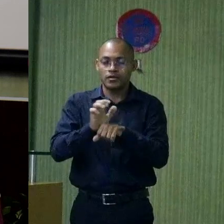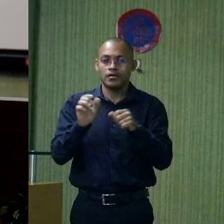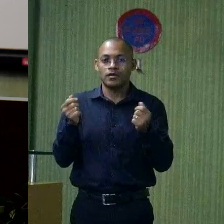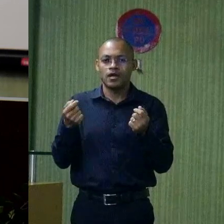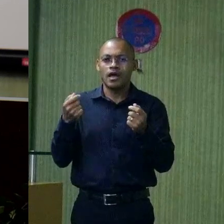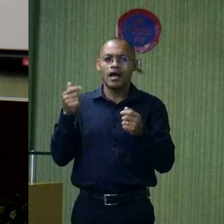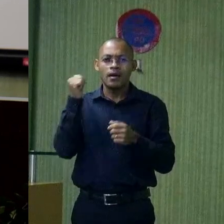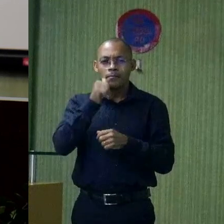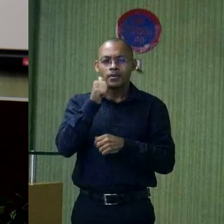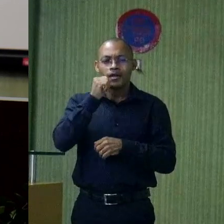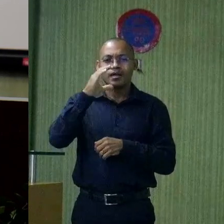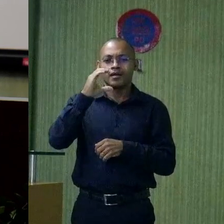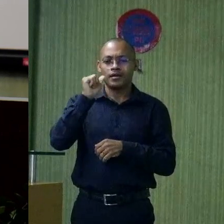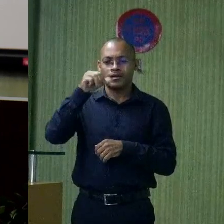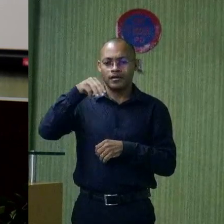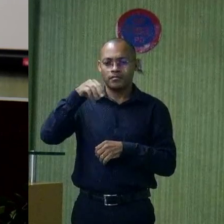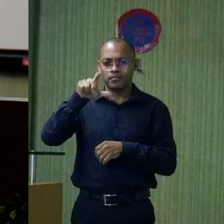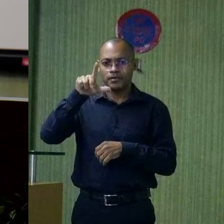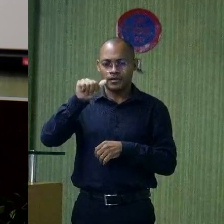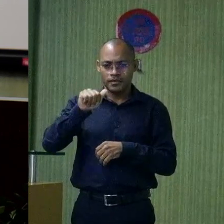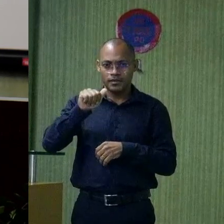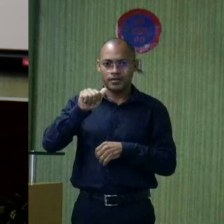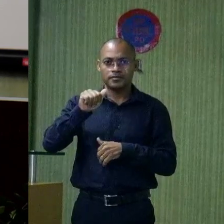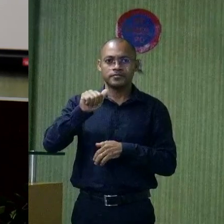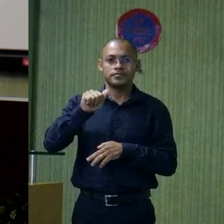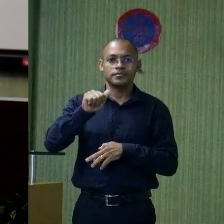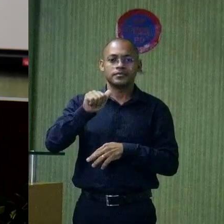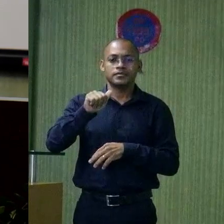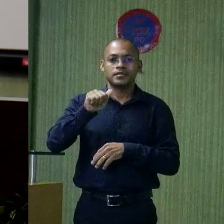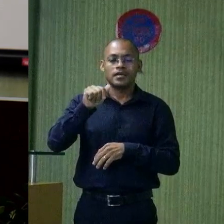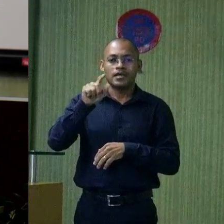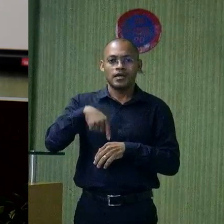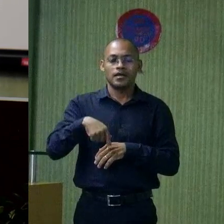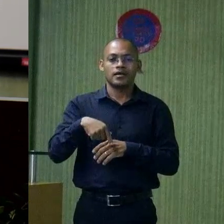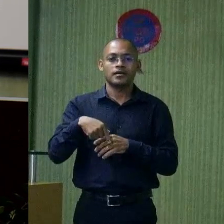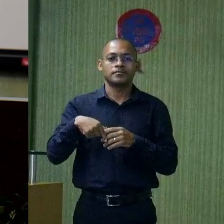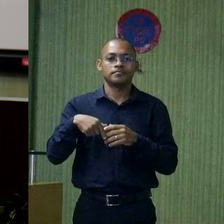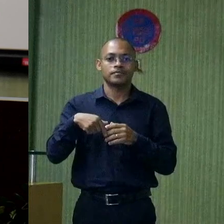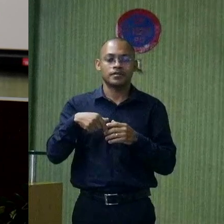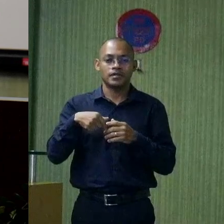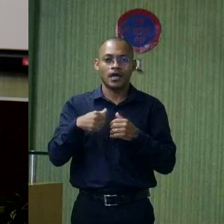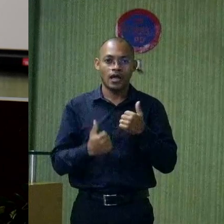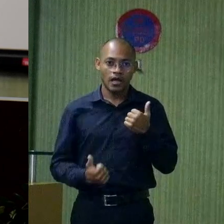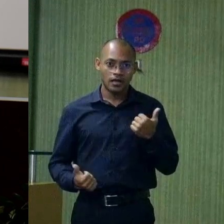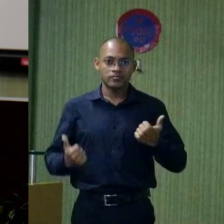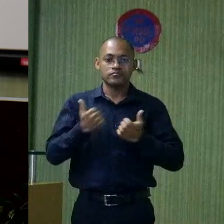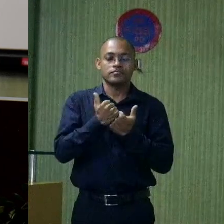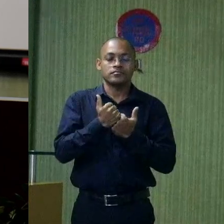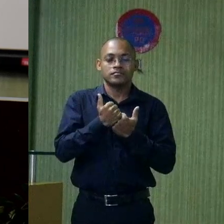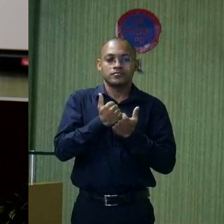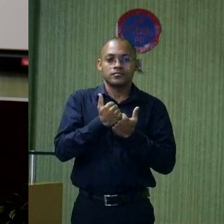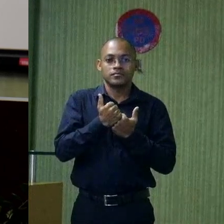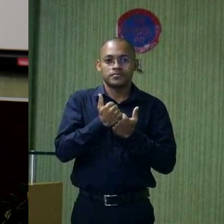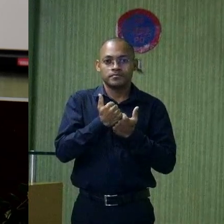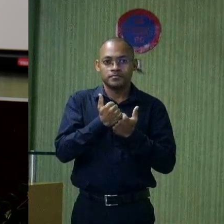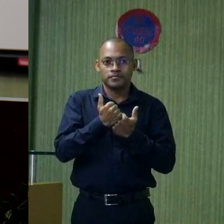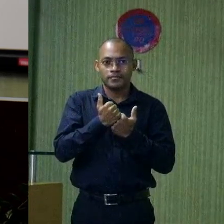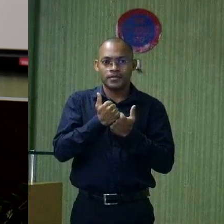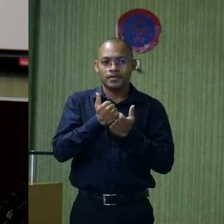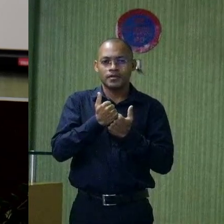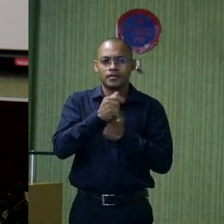de Camila Moreira assessora pedagógica do cal eh Ministério Público do Estado de do Espírito Santo